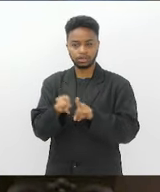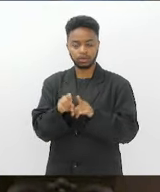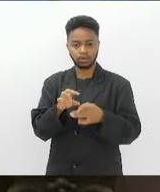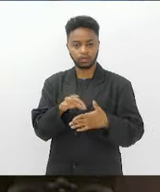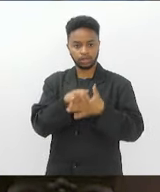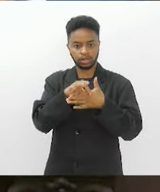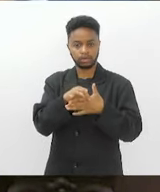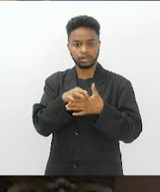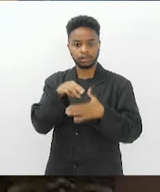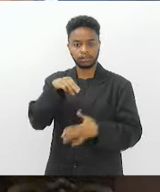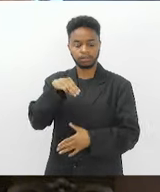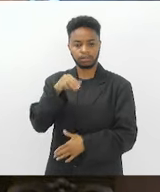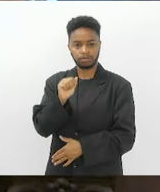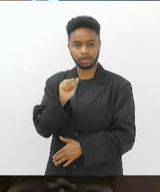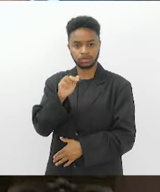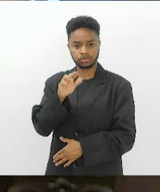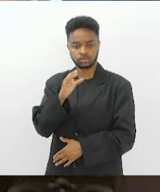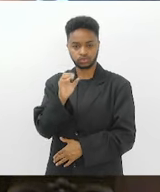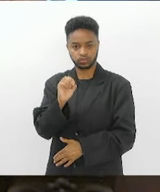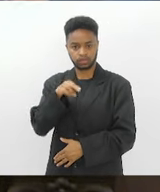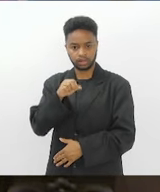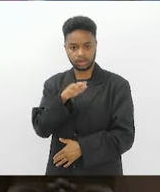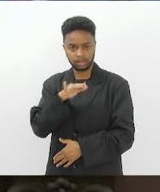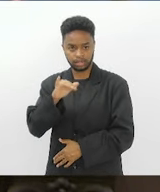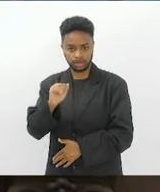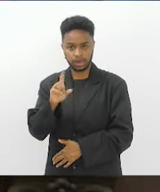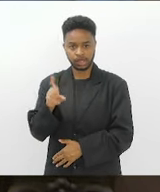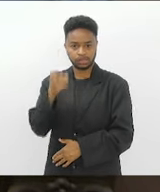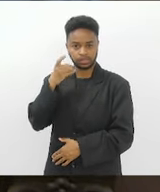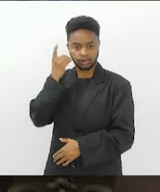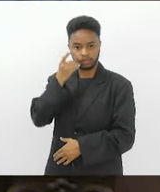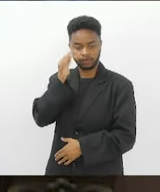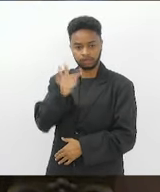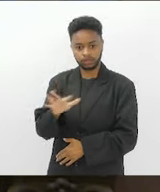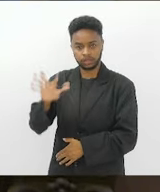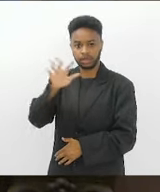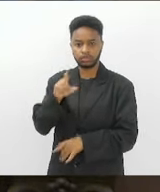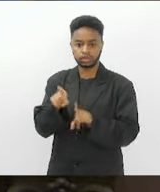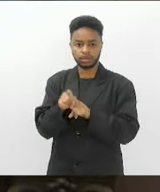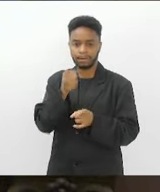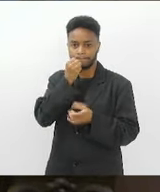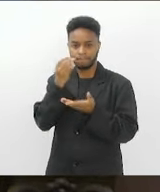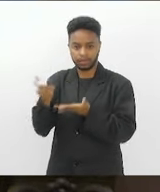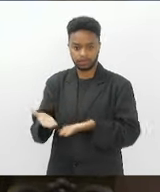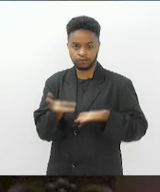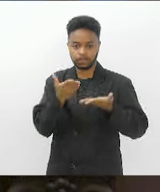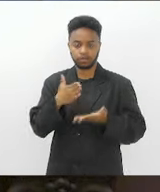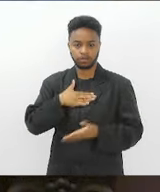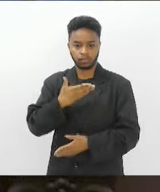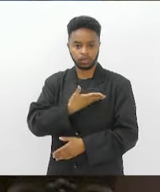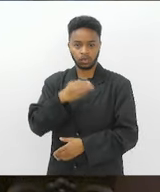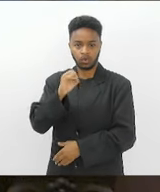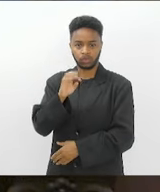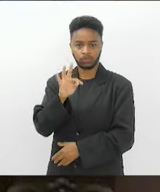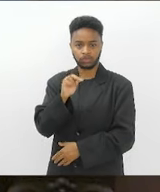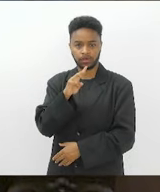Otávio Leite, ex-deputado federal, estadual. Seja sempre bem-vindo aqui, querido amigo Otávio.